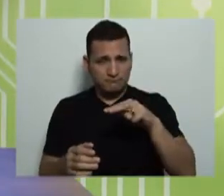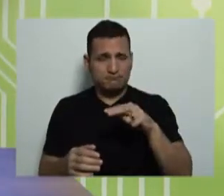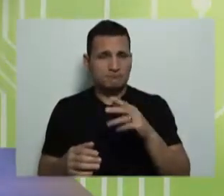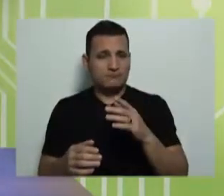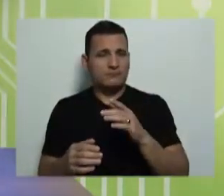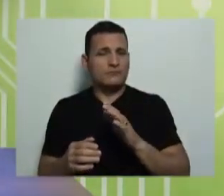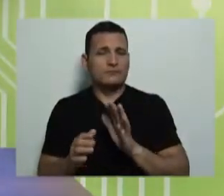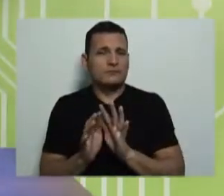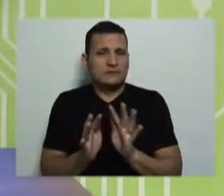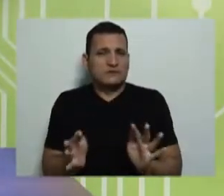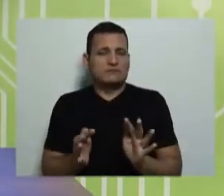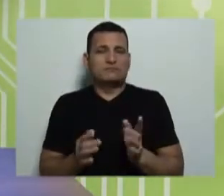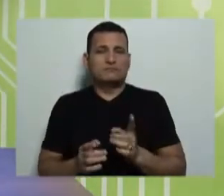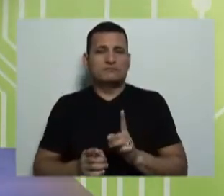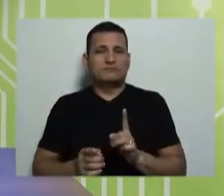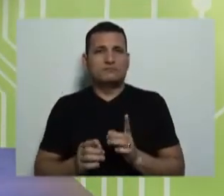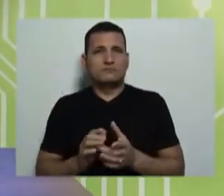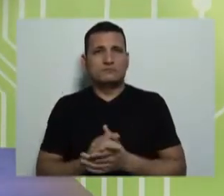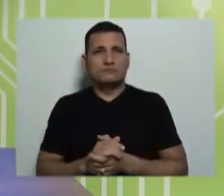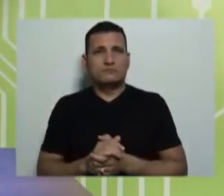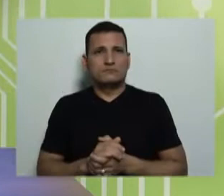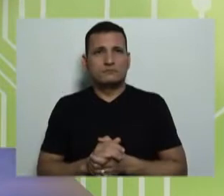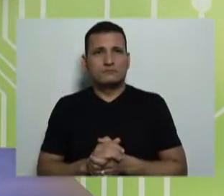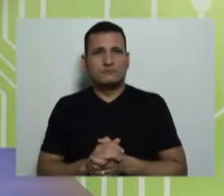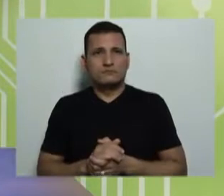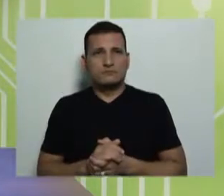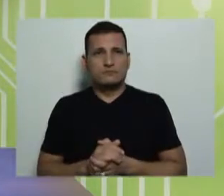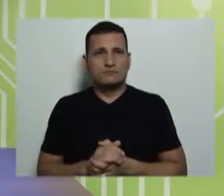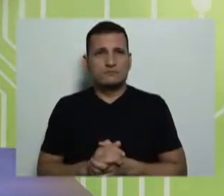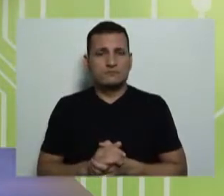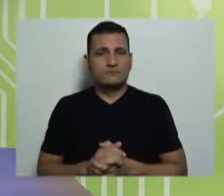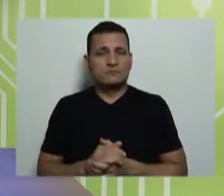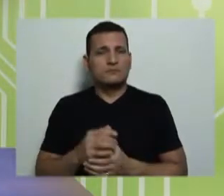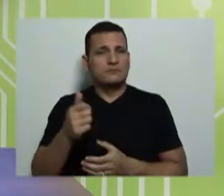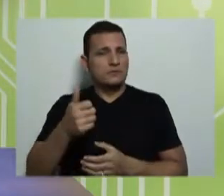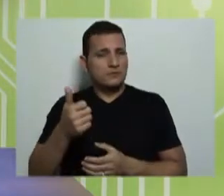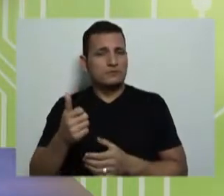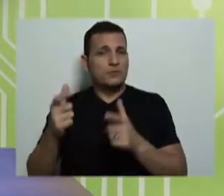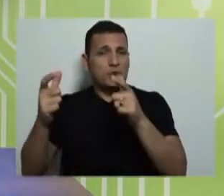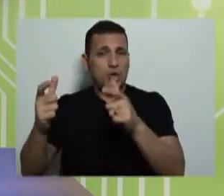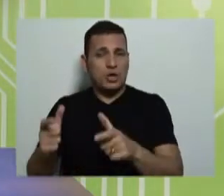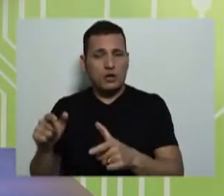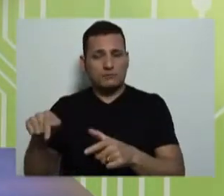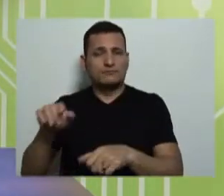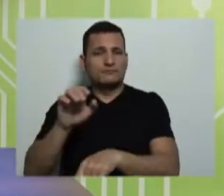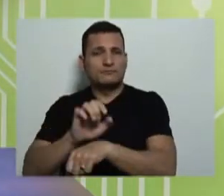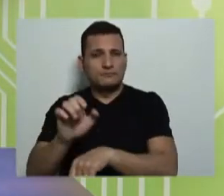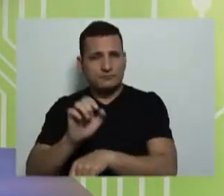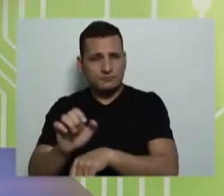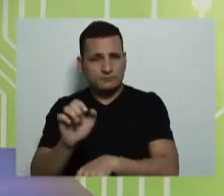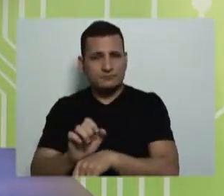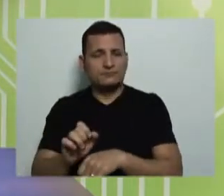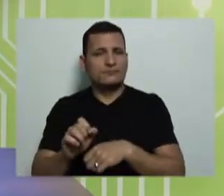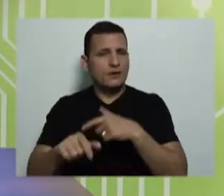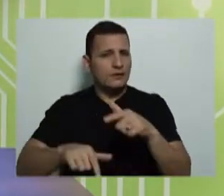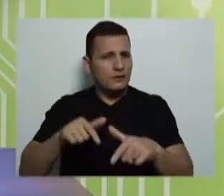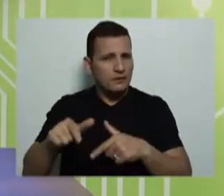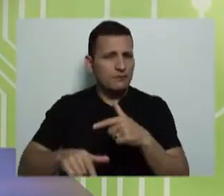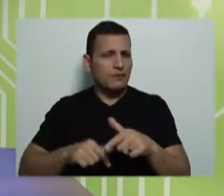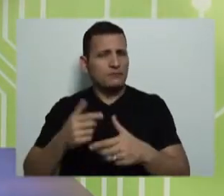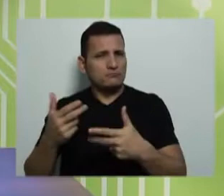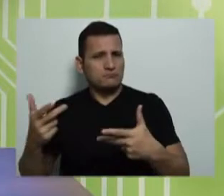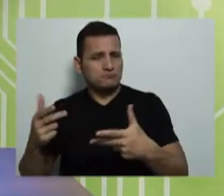nada simples. Primeiro, o local onde ele for estagiar, as atividades que ele for desempenhar vão ter que ter a